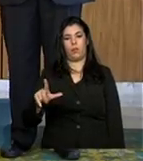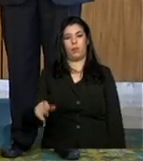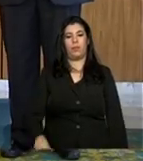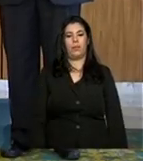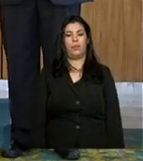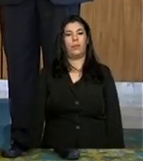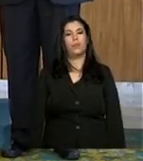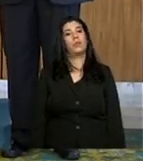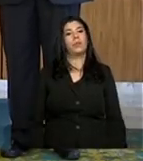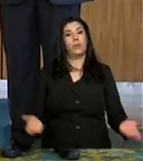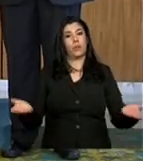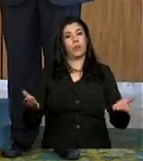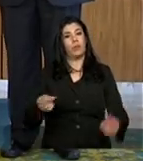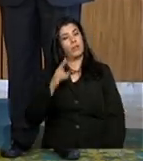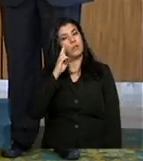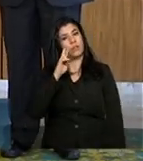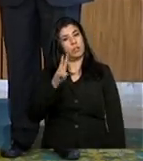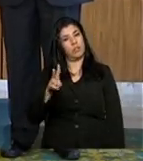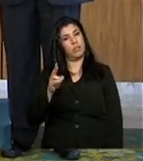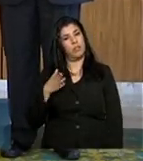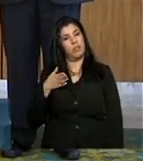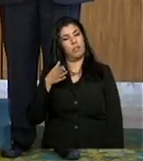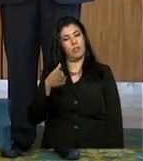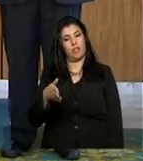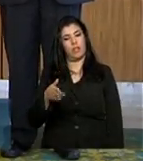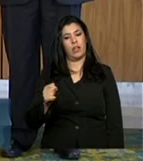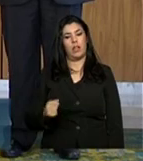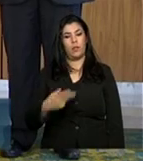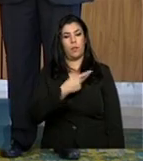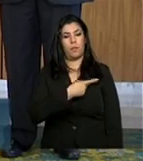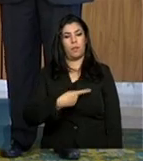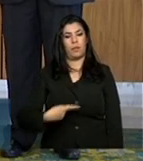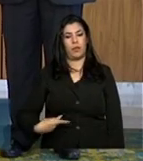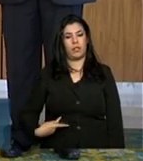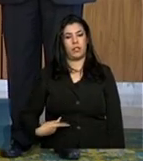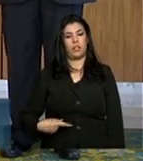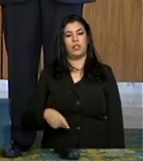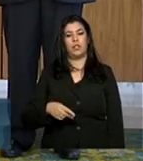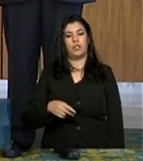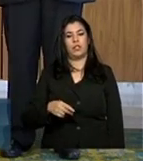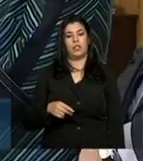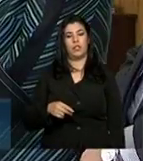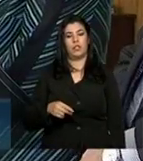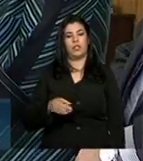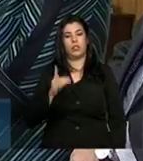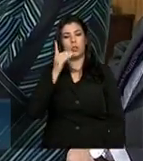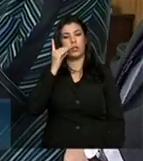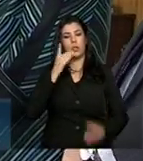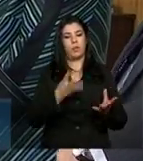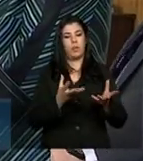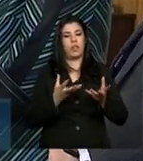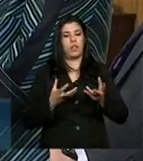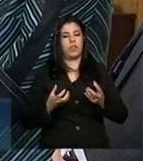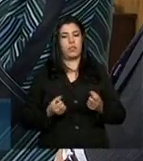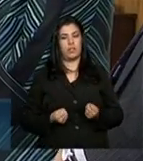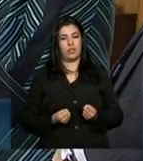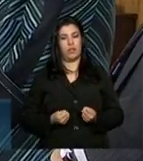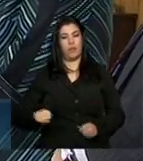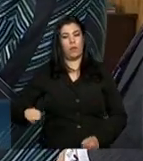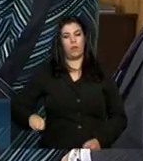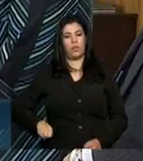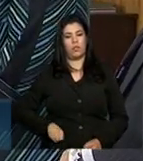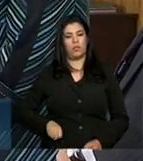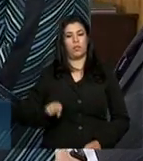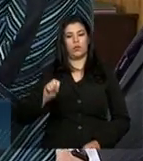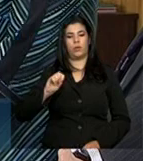Agora é a vez, então, do embaixador da Jordânia entregar a carta credencial à presidenta Dilma Rousseff.